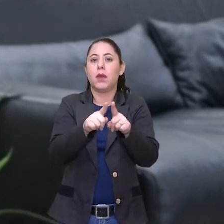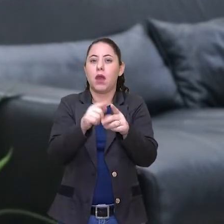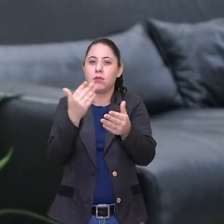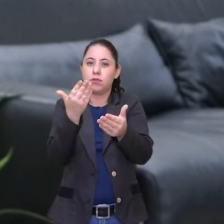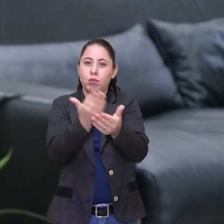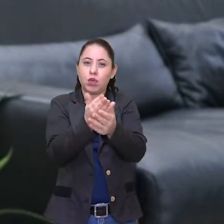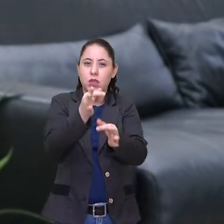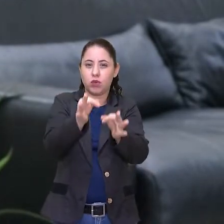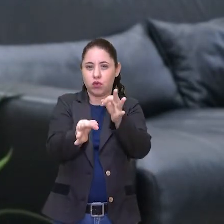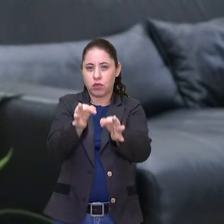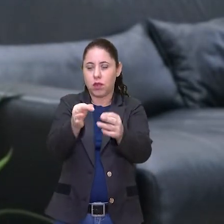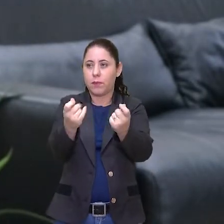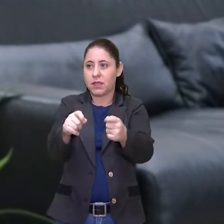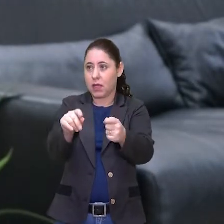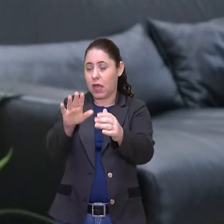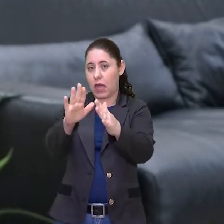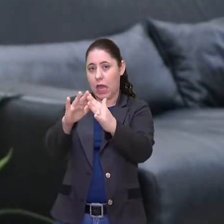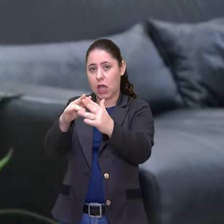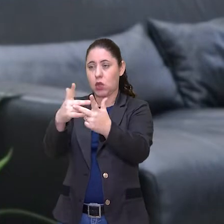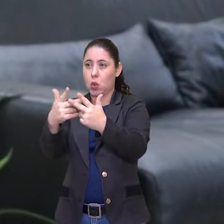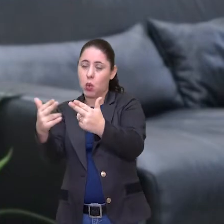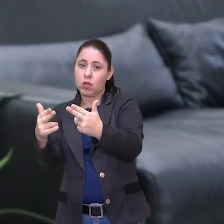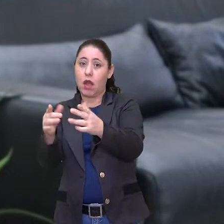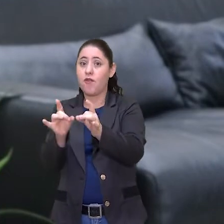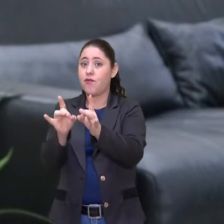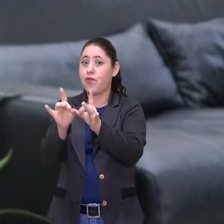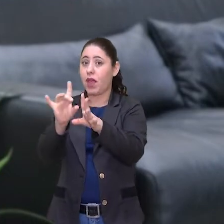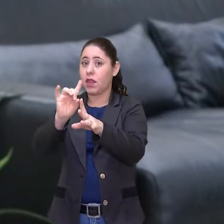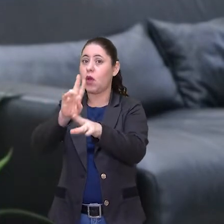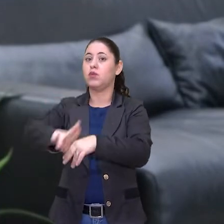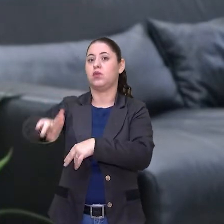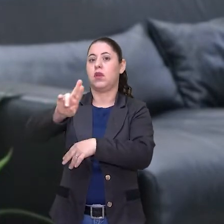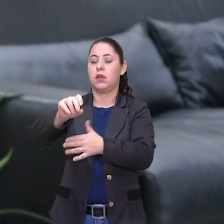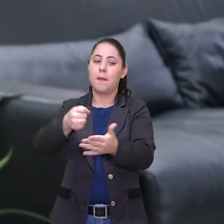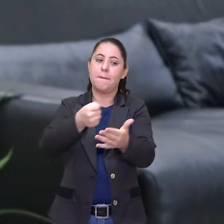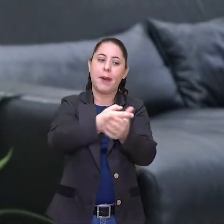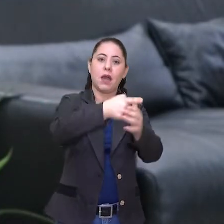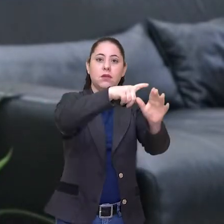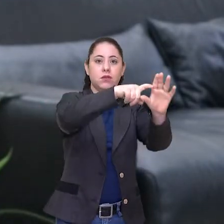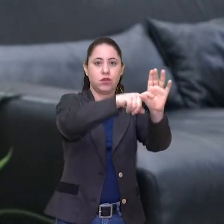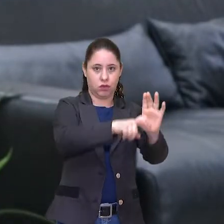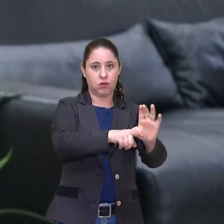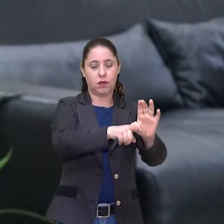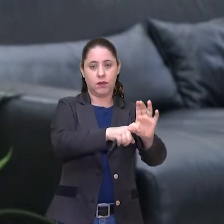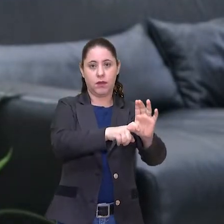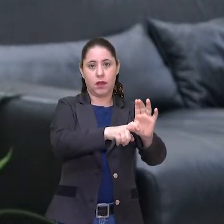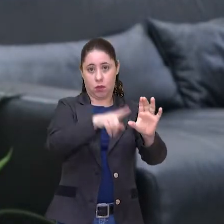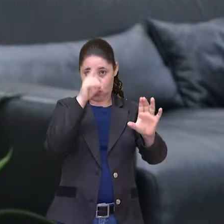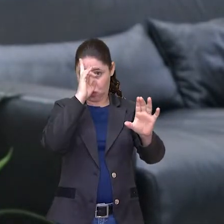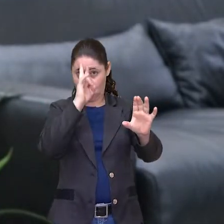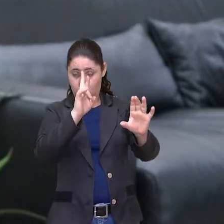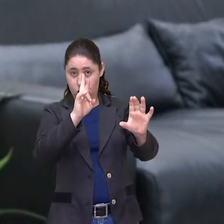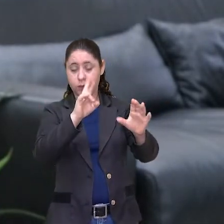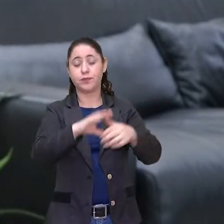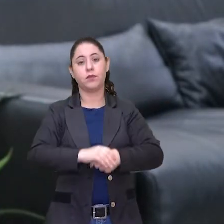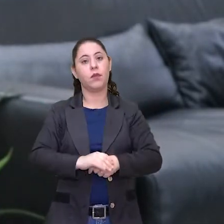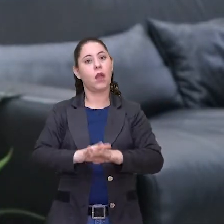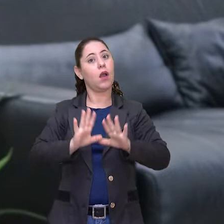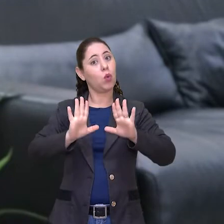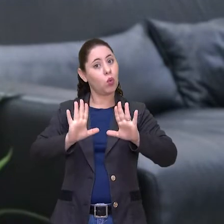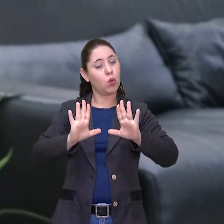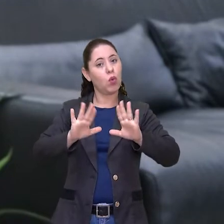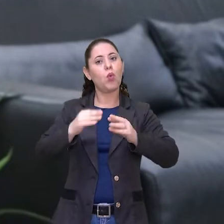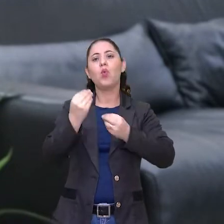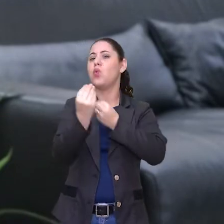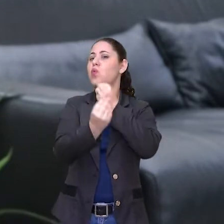meio de um processo judicial. Então, o valor da venda é usado para quitar as dívidas do proprietário.